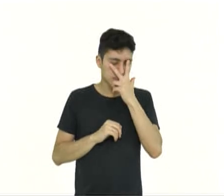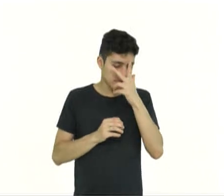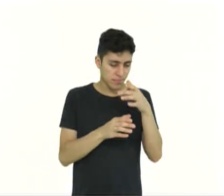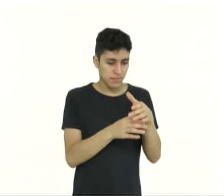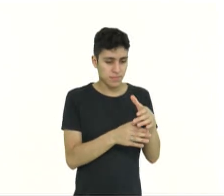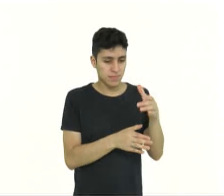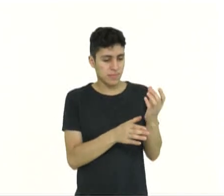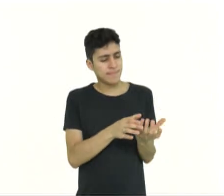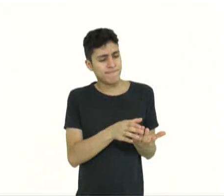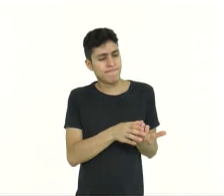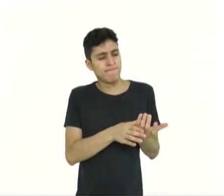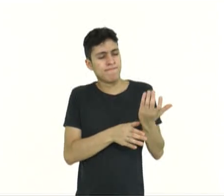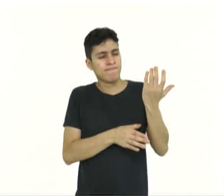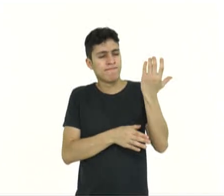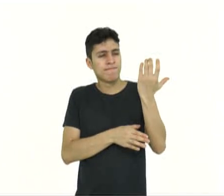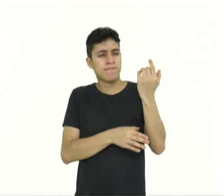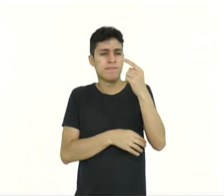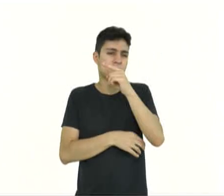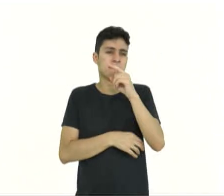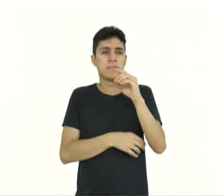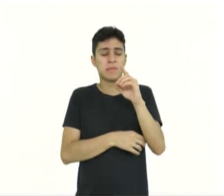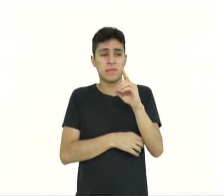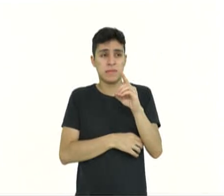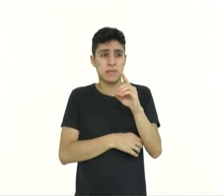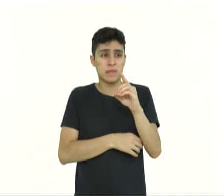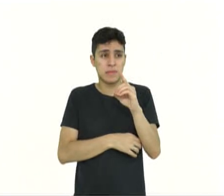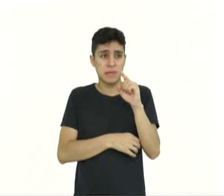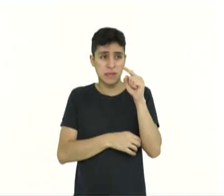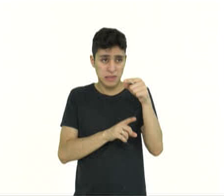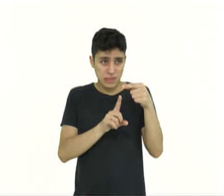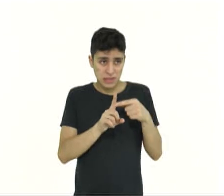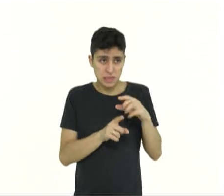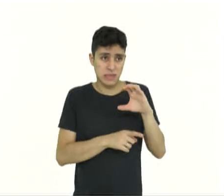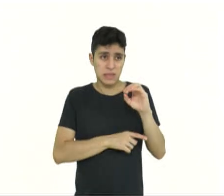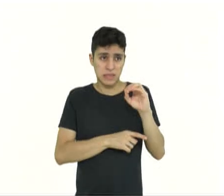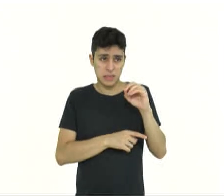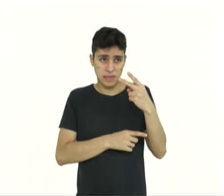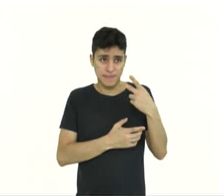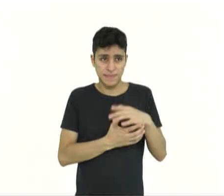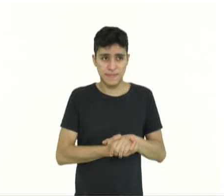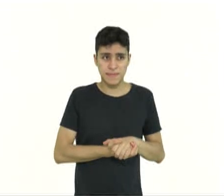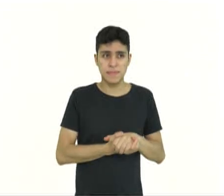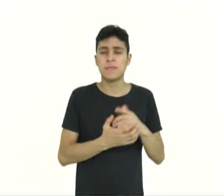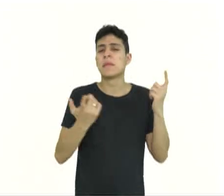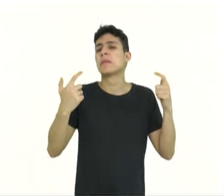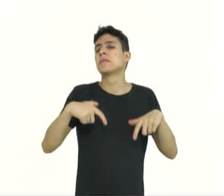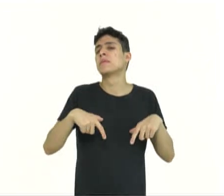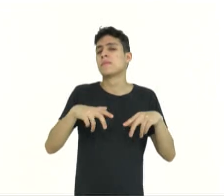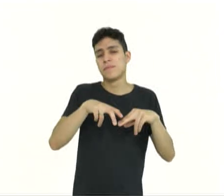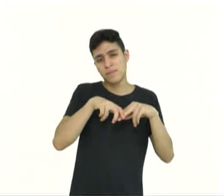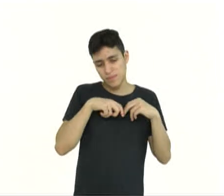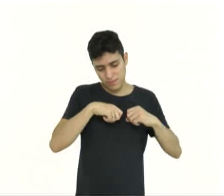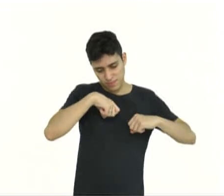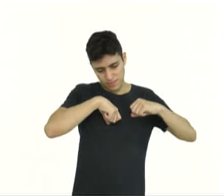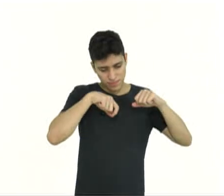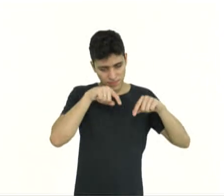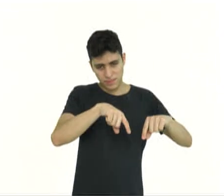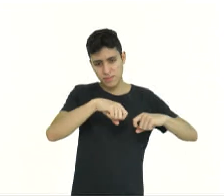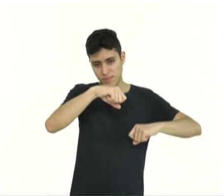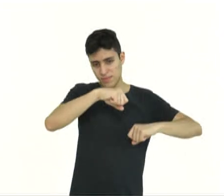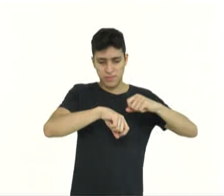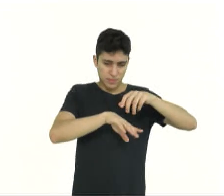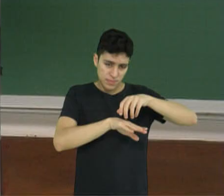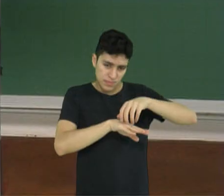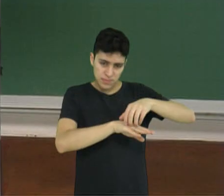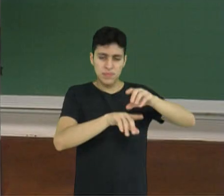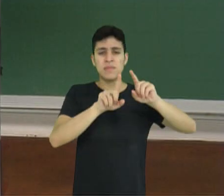concentração atmosférica desse dióxido de carbono, derivados da onde? Da indústria. A indústria é do transporte,